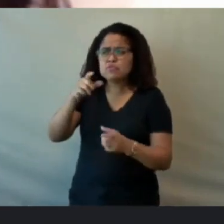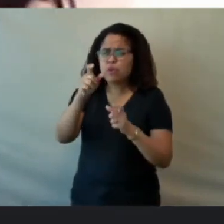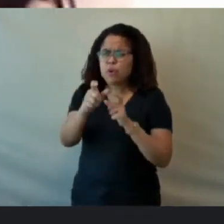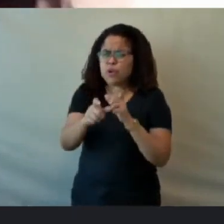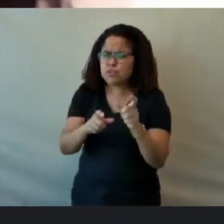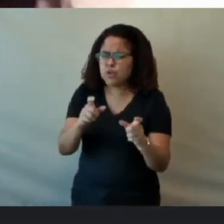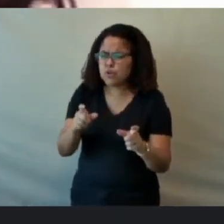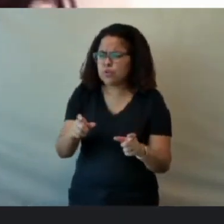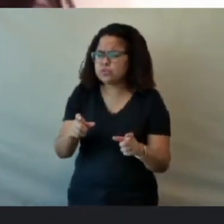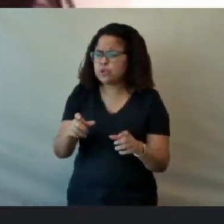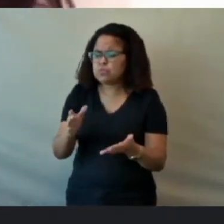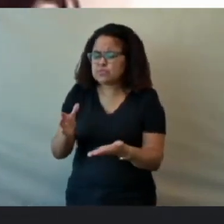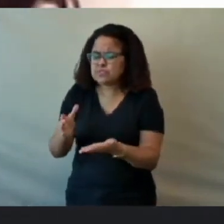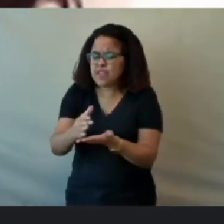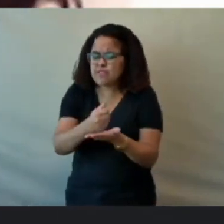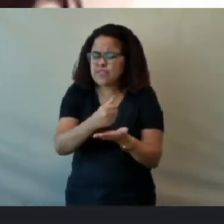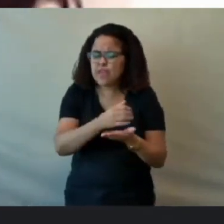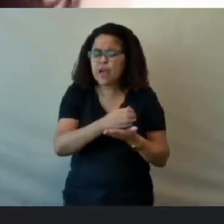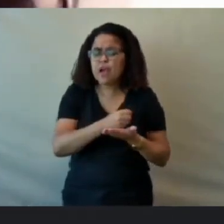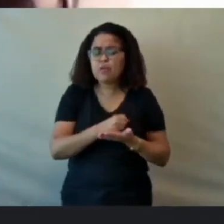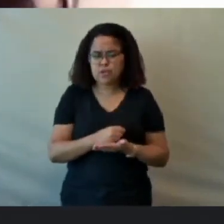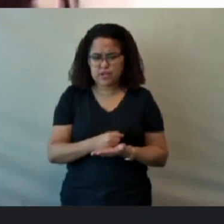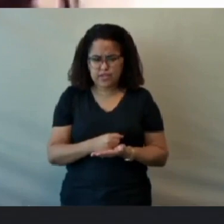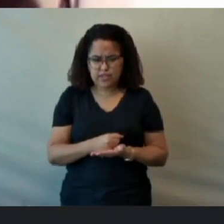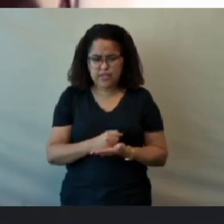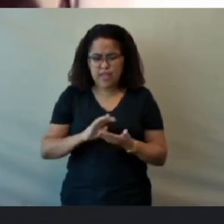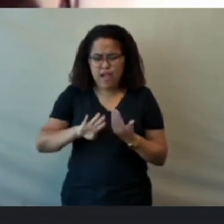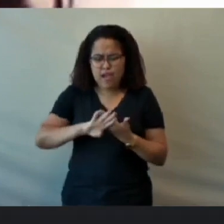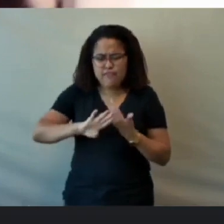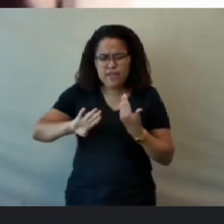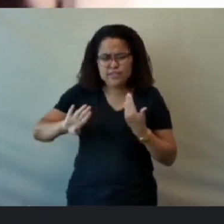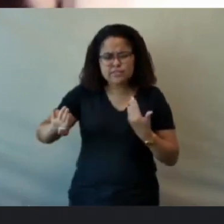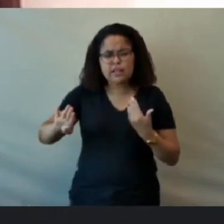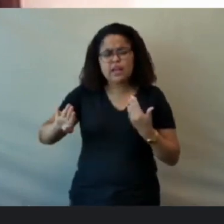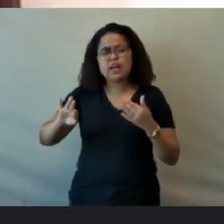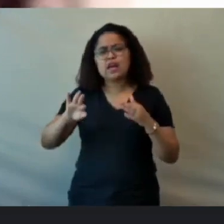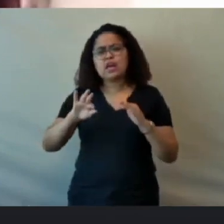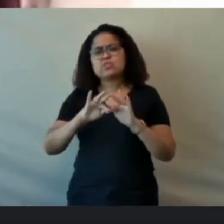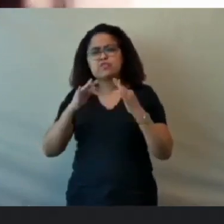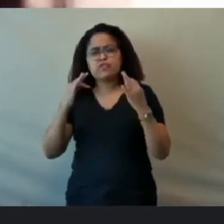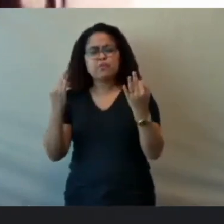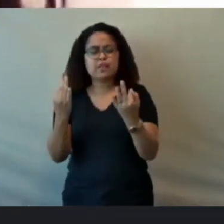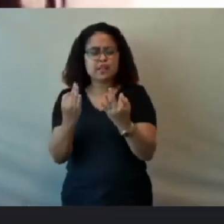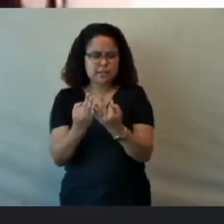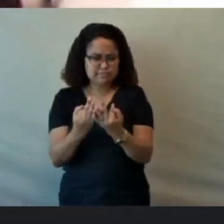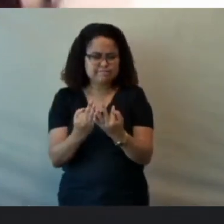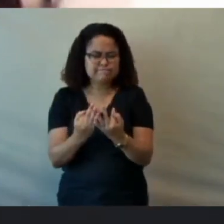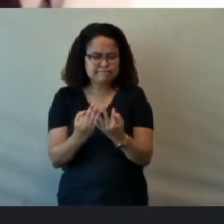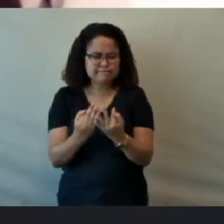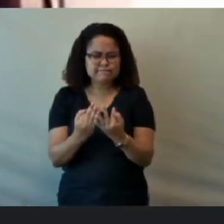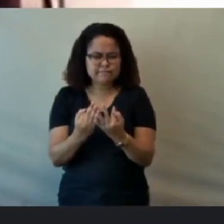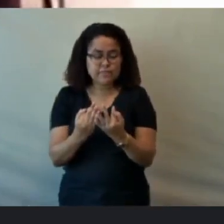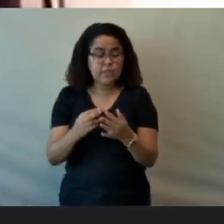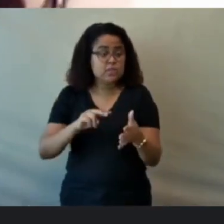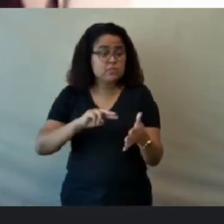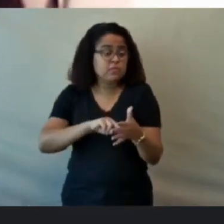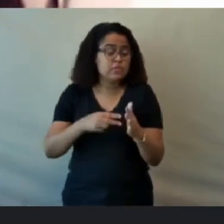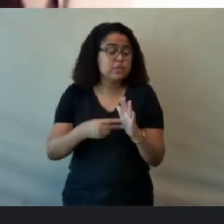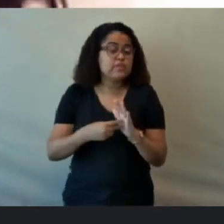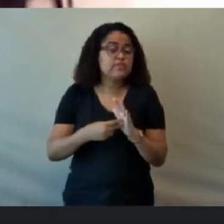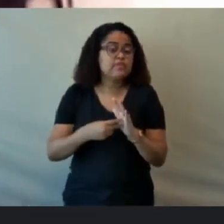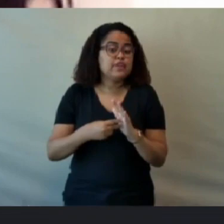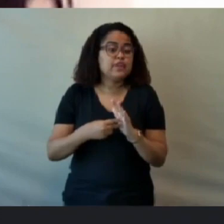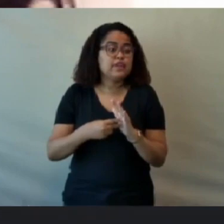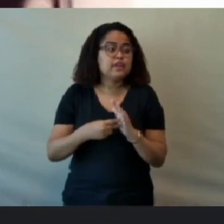acolhida, que ela precise ser afastada do acolhimento familiar, isso não significa dizer que nós não vamos acolher,